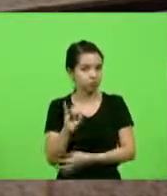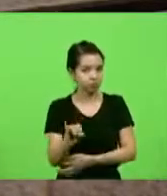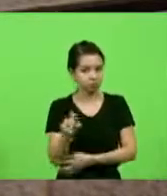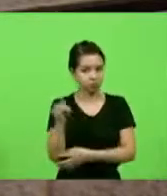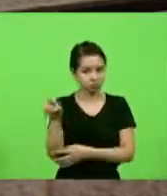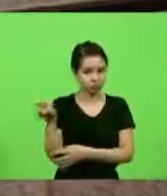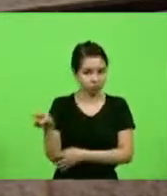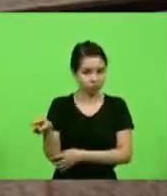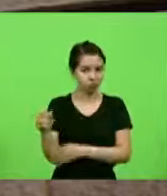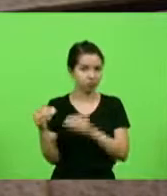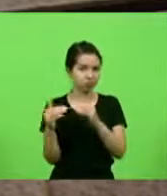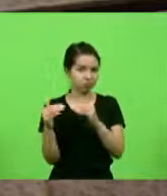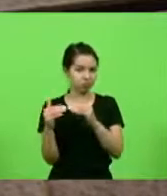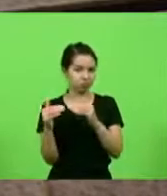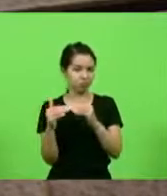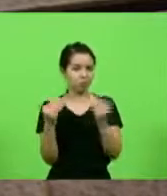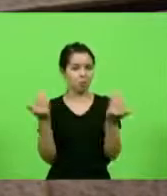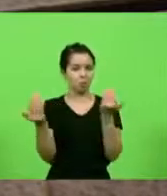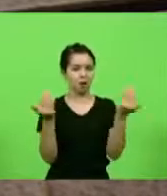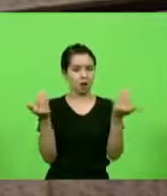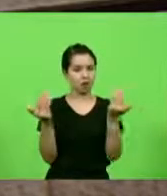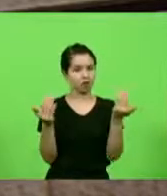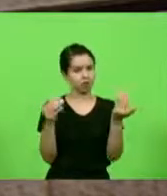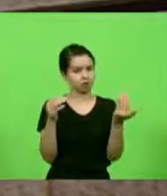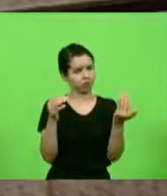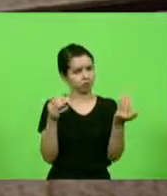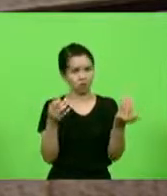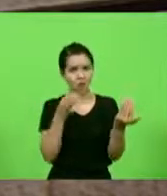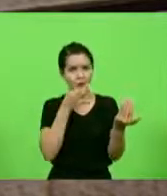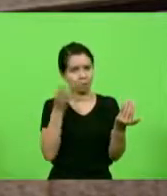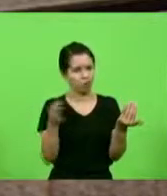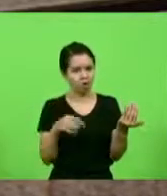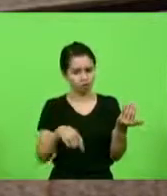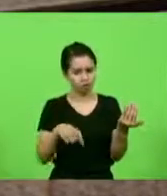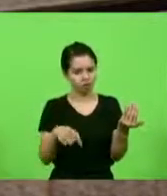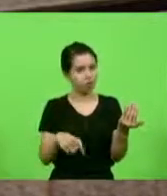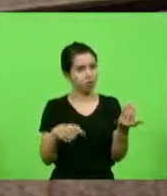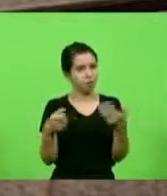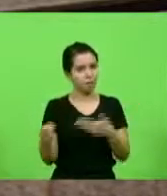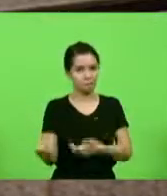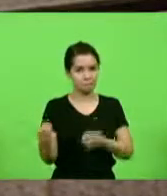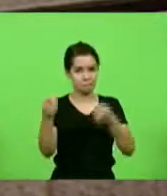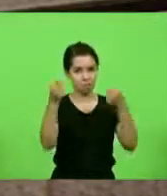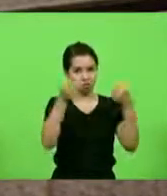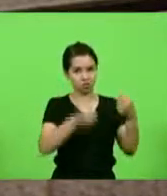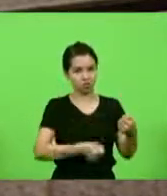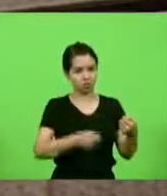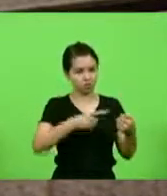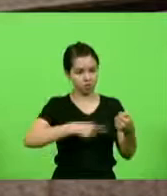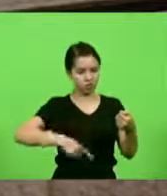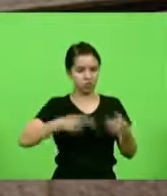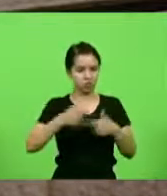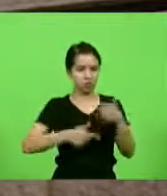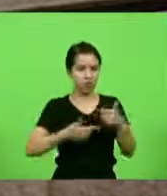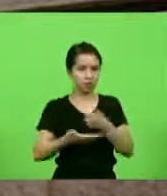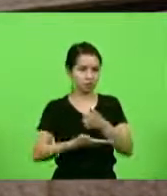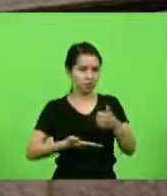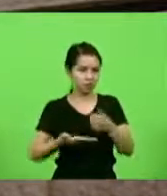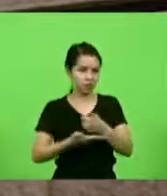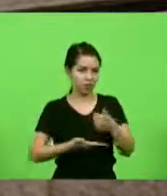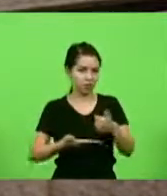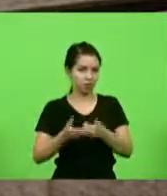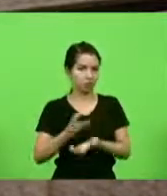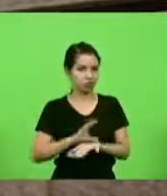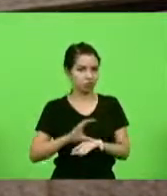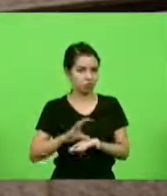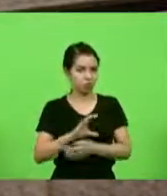querer comparar com aqui, óbvio, aqui é um poder, aqui é onde nós trabalhamos. Essa é a nossa função básica, pronto, é a nossa função constitucional.